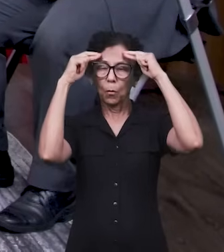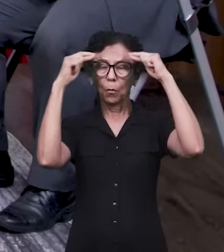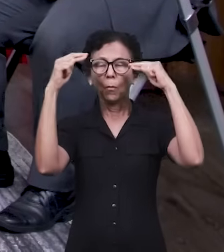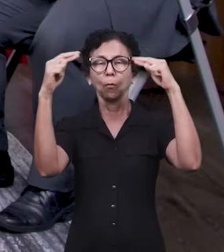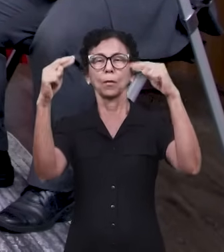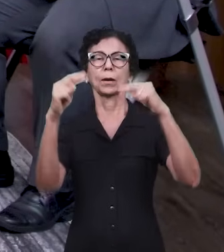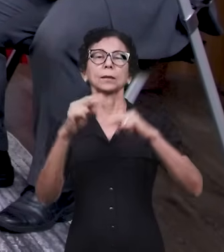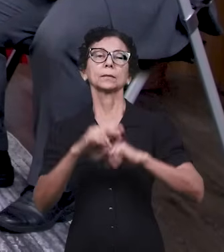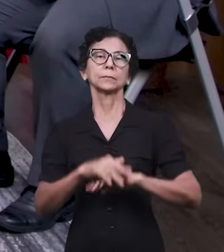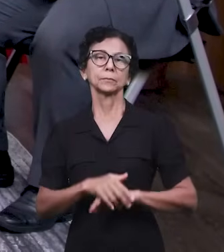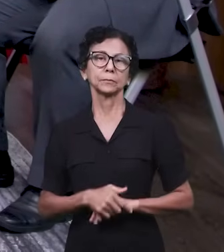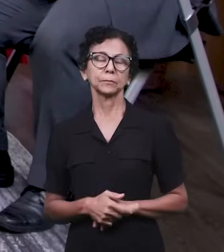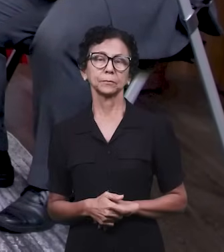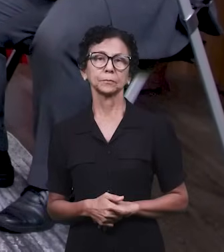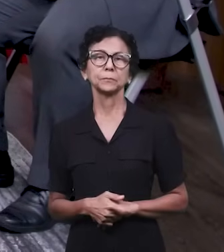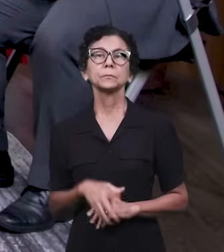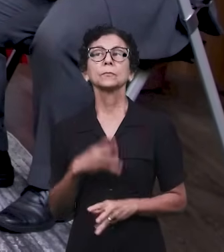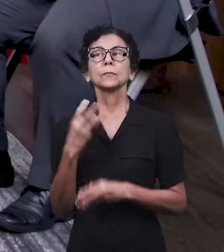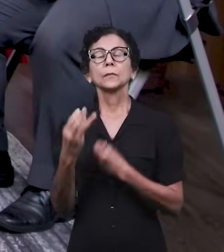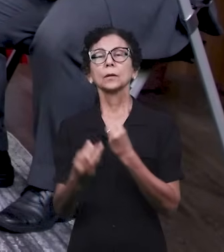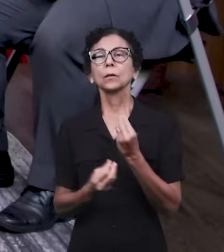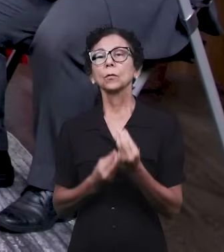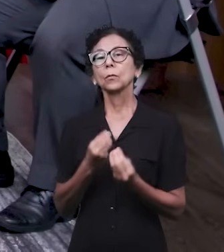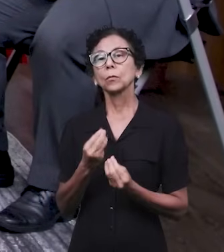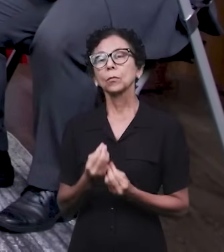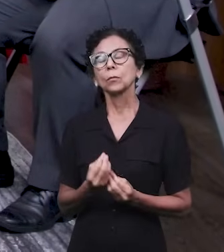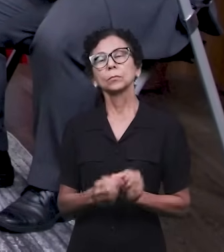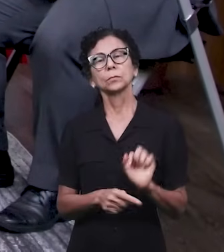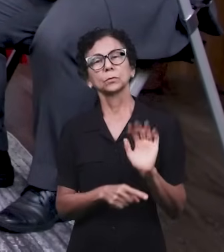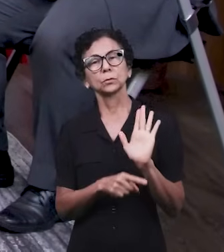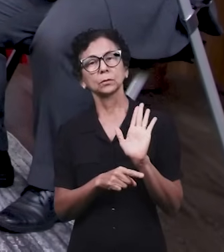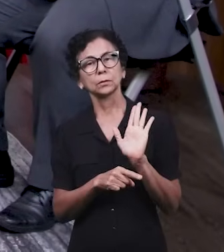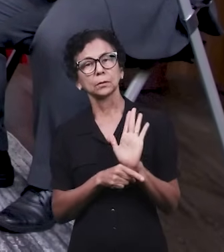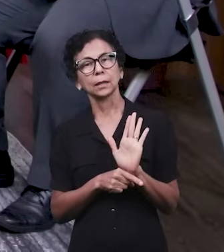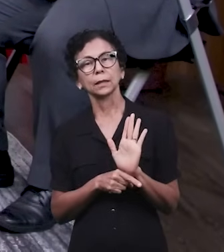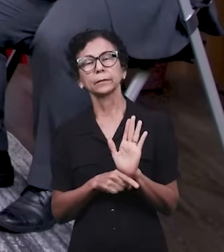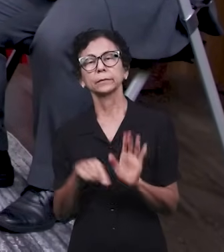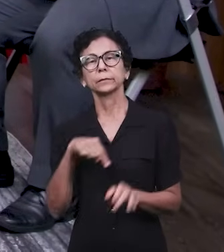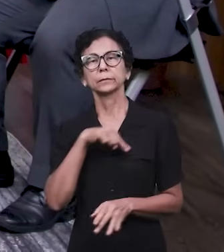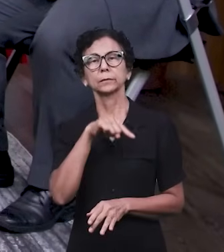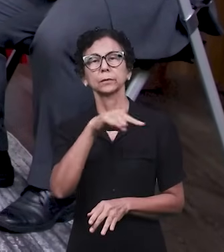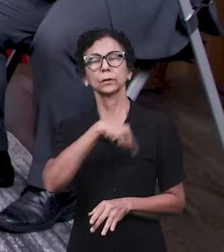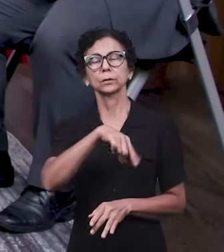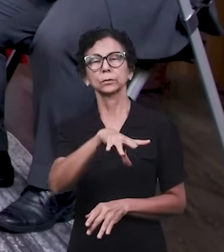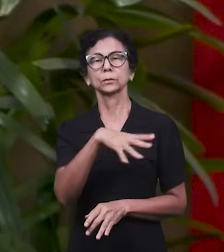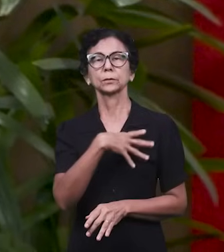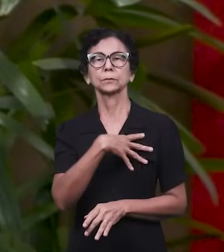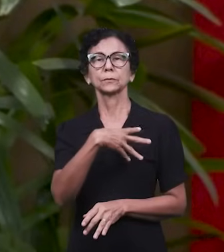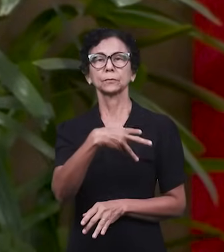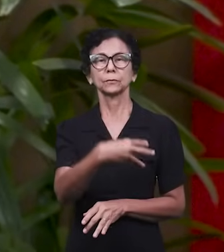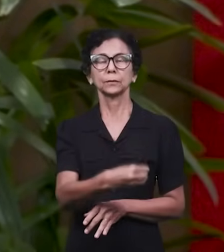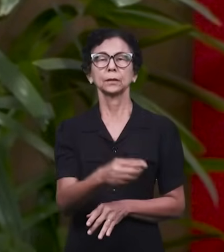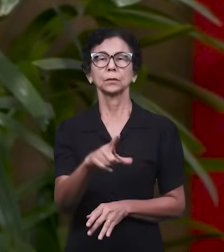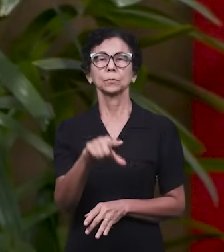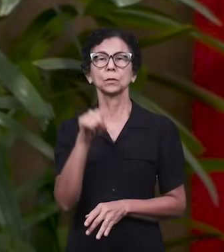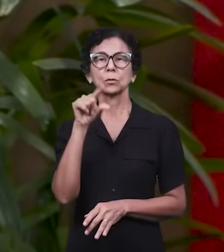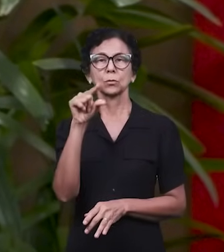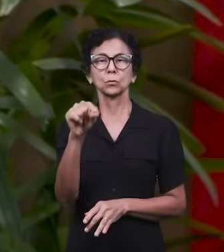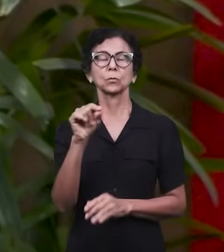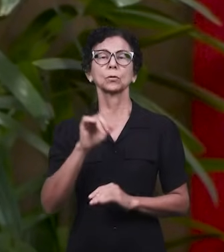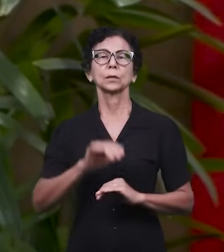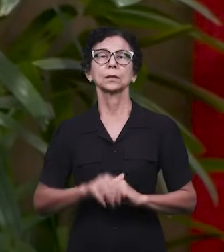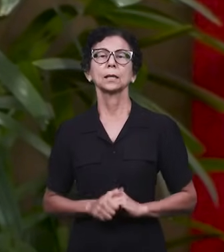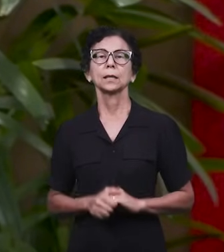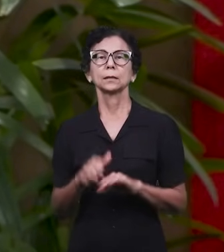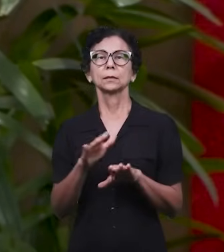a estarem por cabeça e não por cauda? O pastor, o irmão falaram de uma questão importante que é a consulta